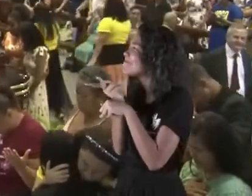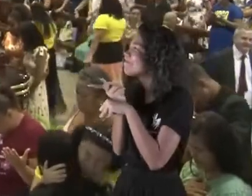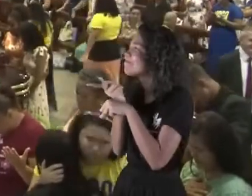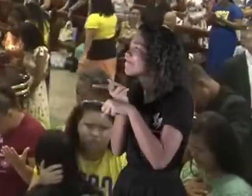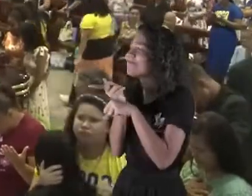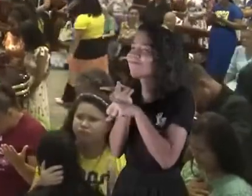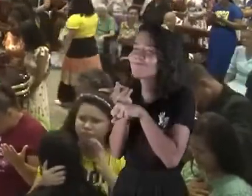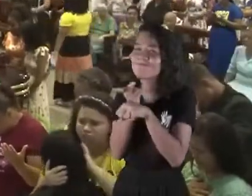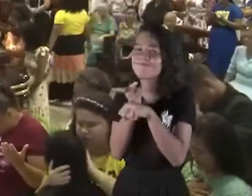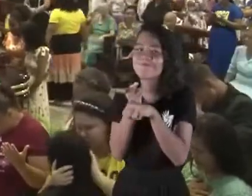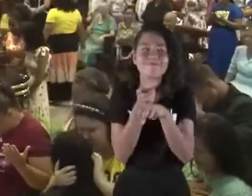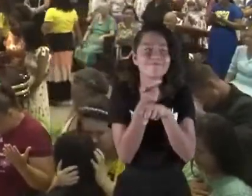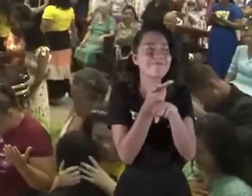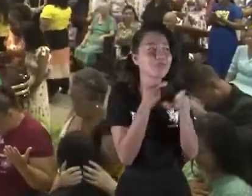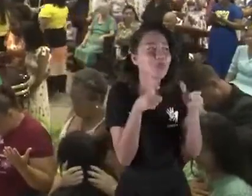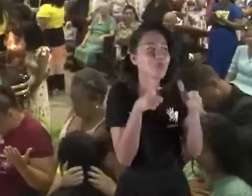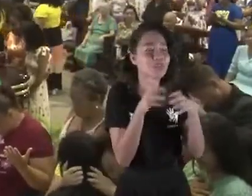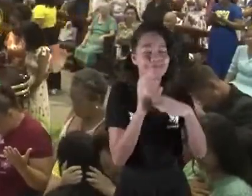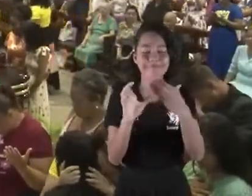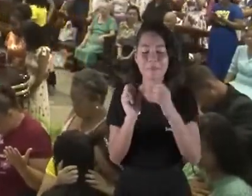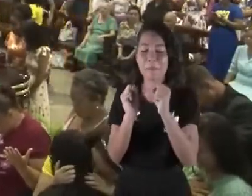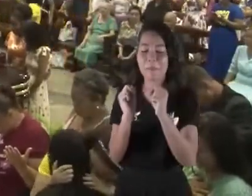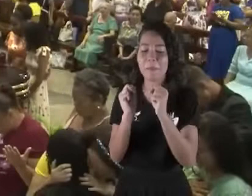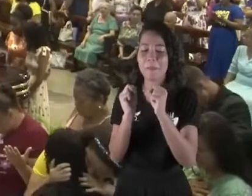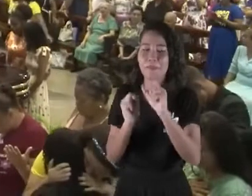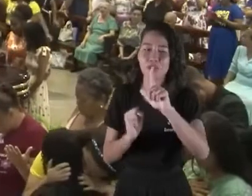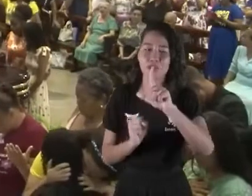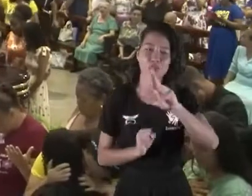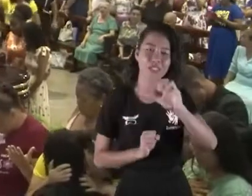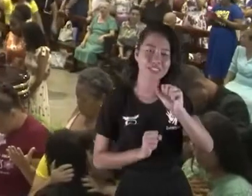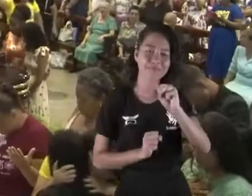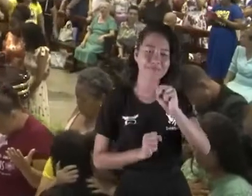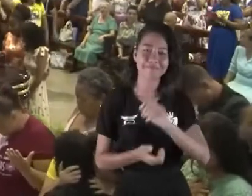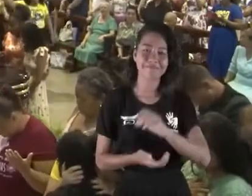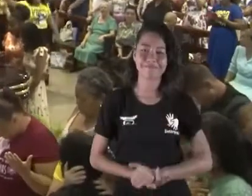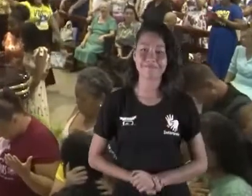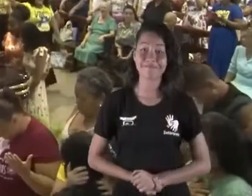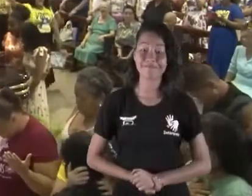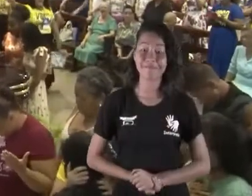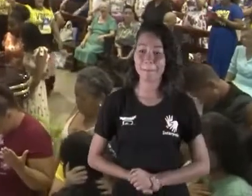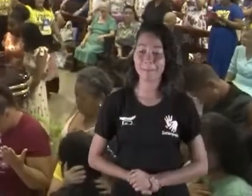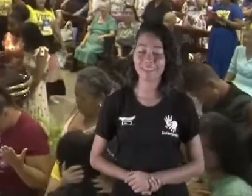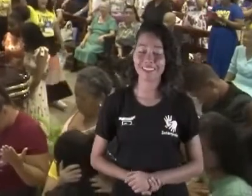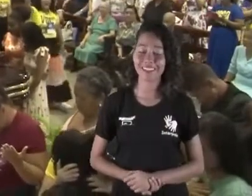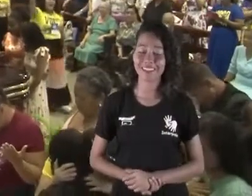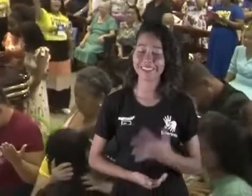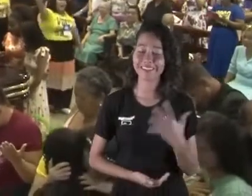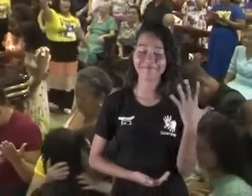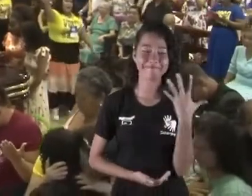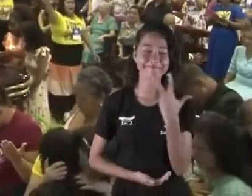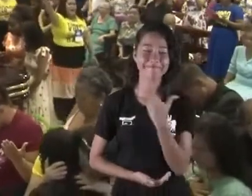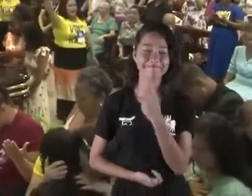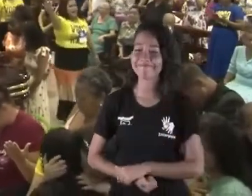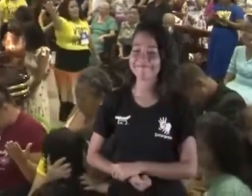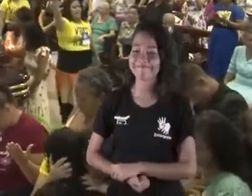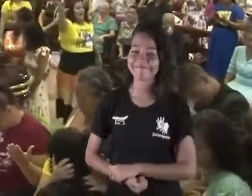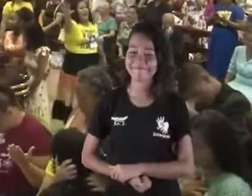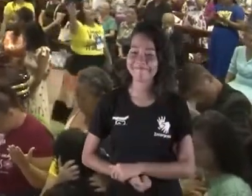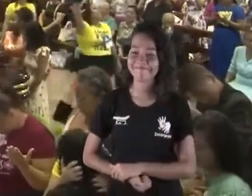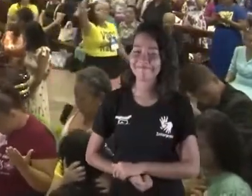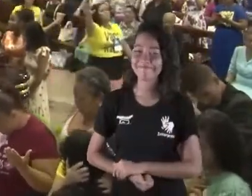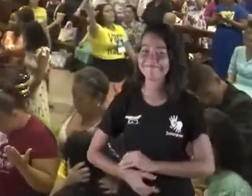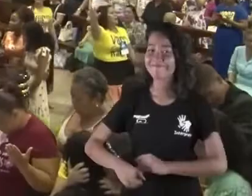Canta, Lucas, porque foi, vai chegar a 58. Foi por causa dele que eu